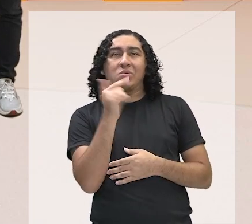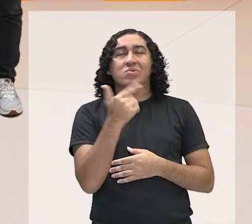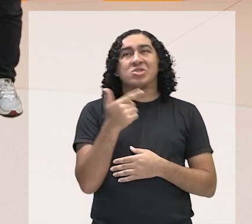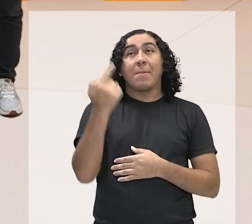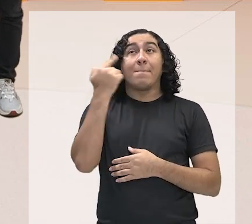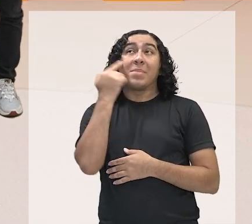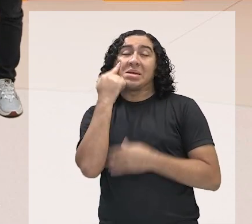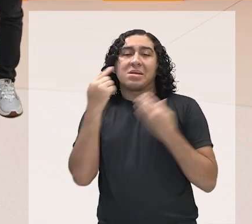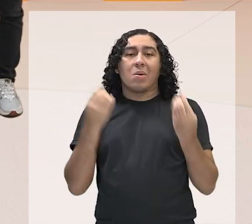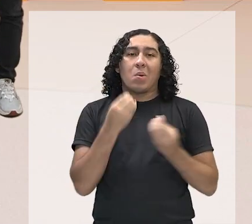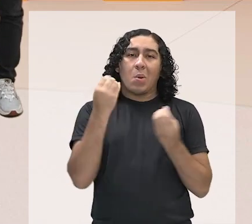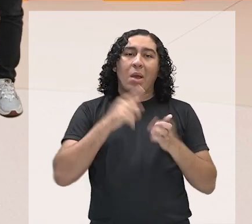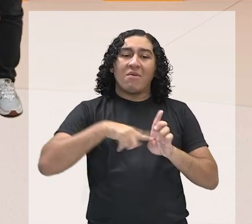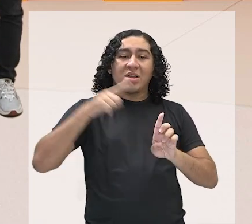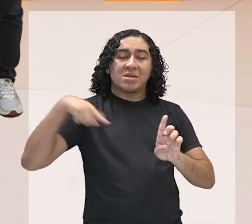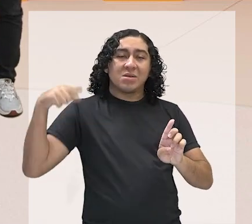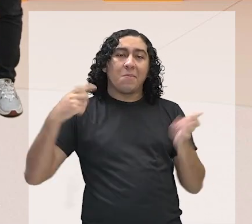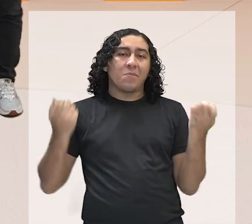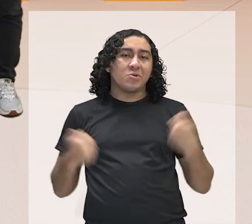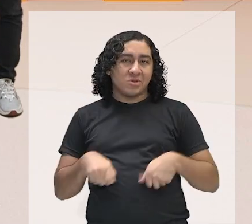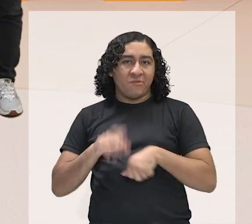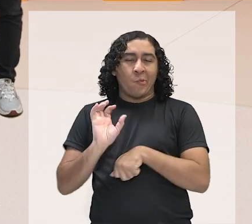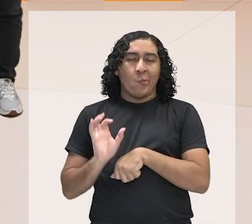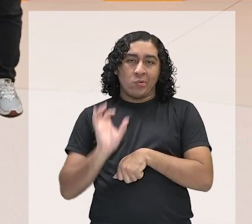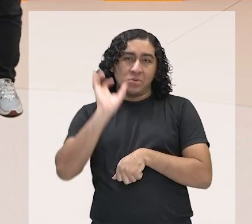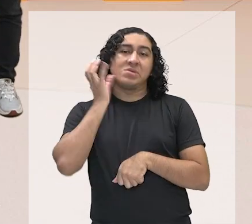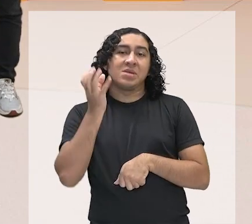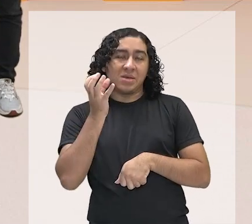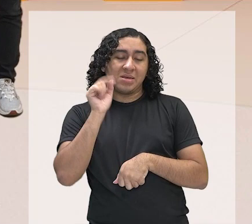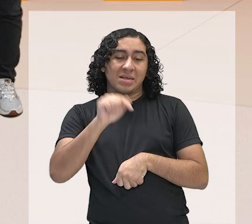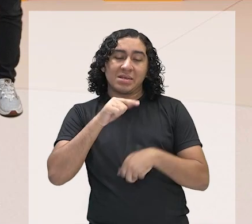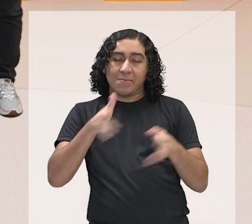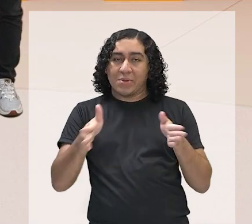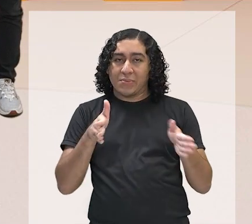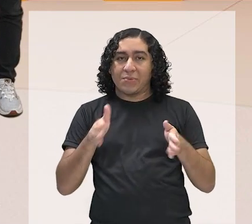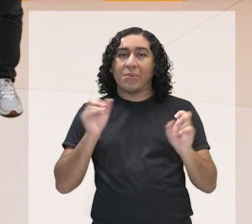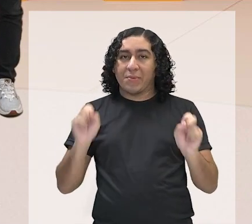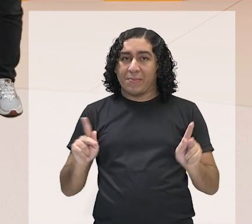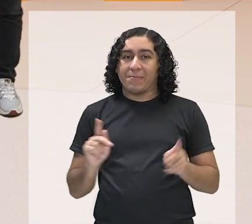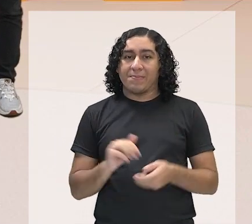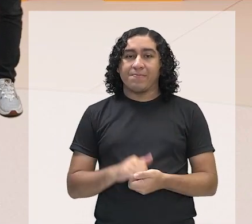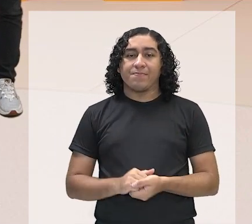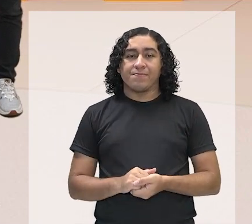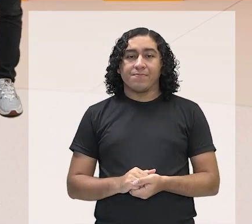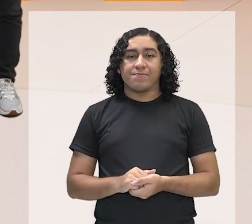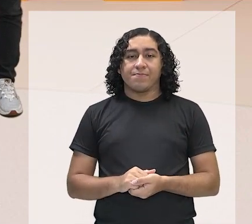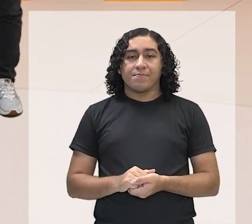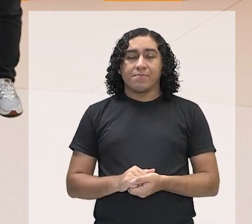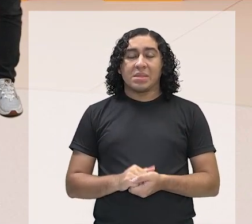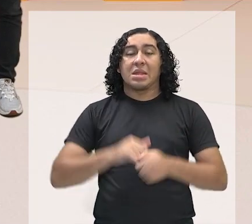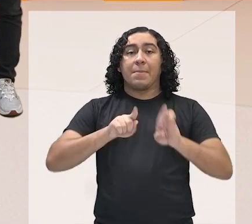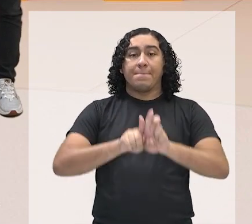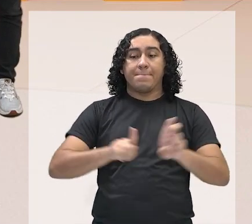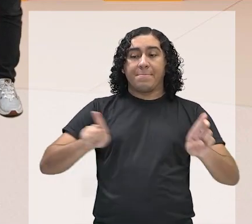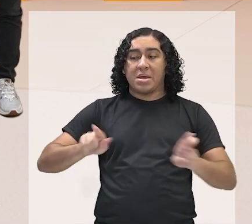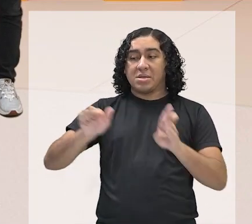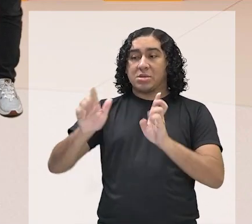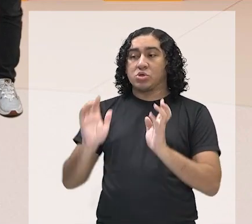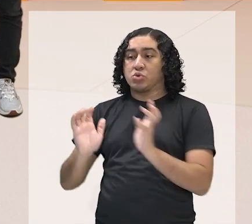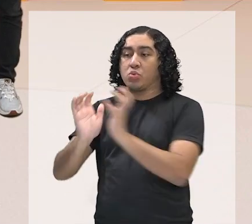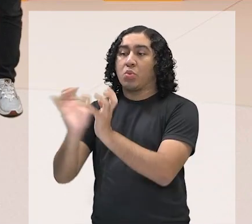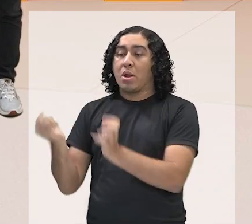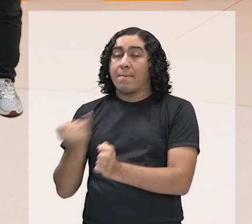consideração variáveis que poderiam ocorrer durante esse processo, tá certo? Mas o Clube de Roma foi muito importante porque ele